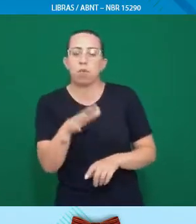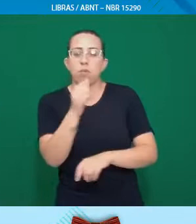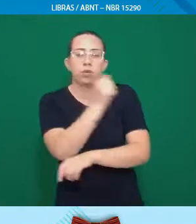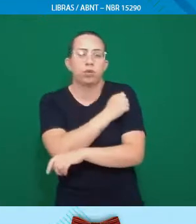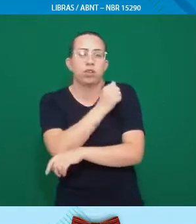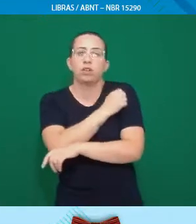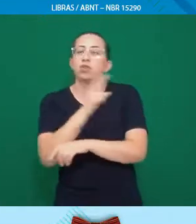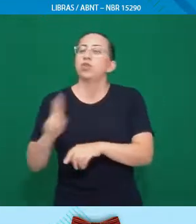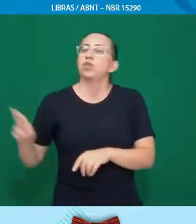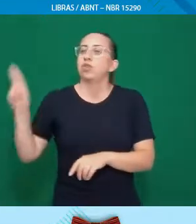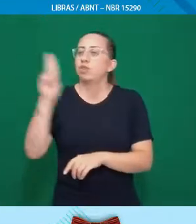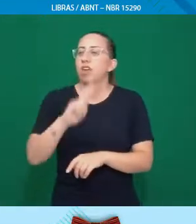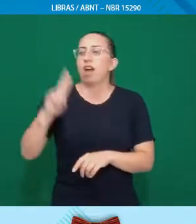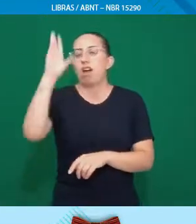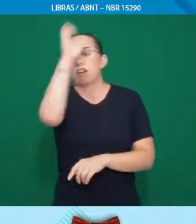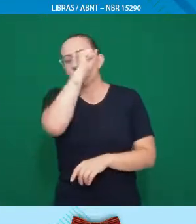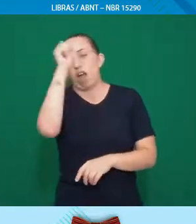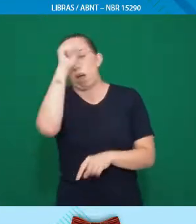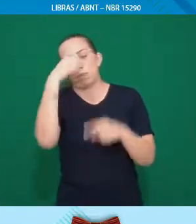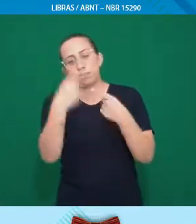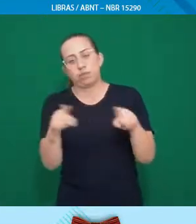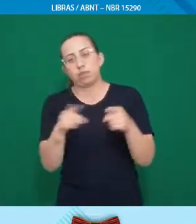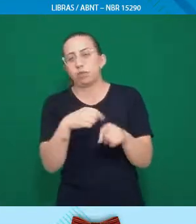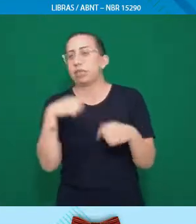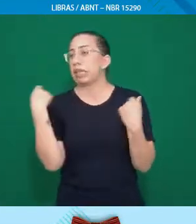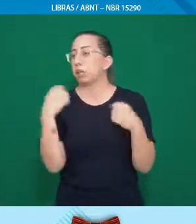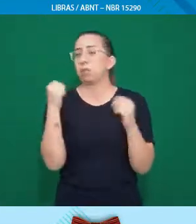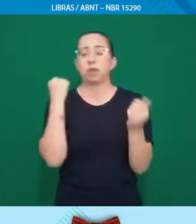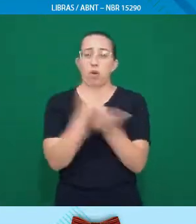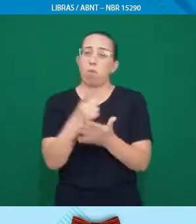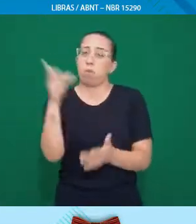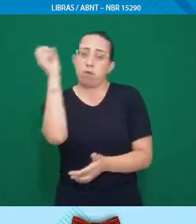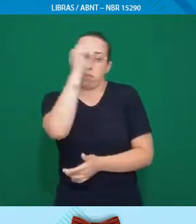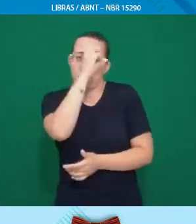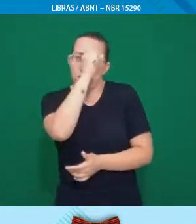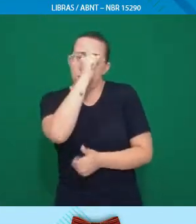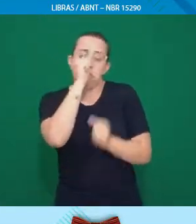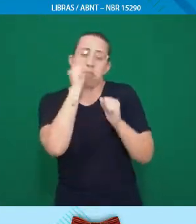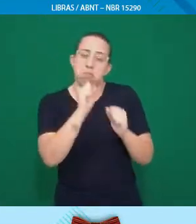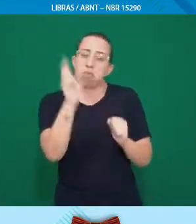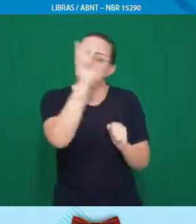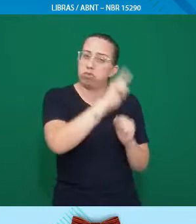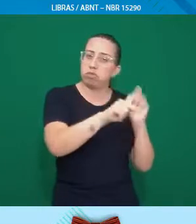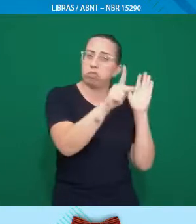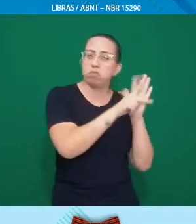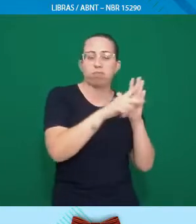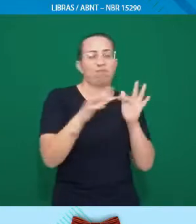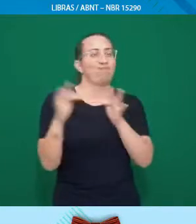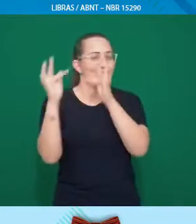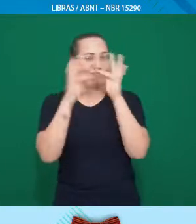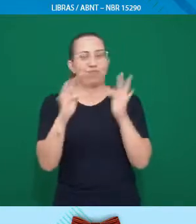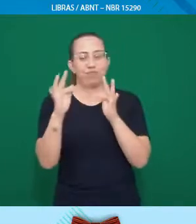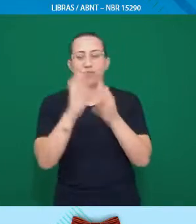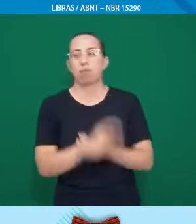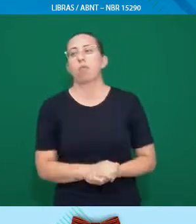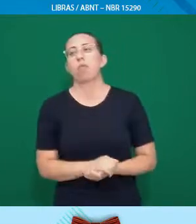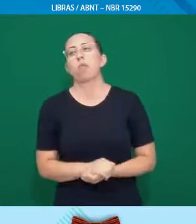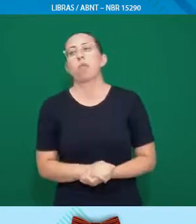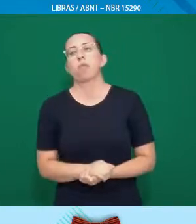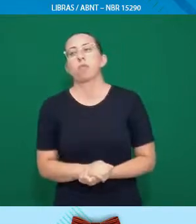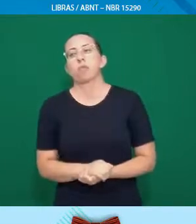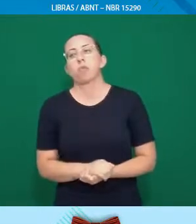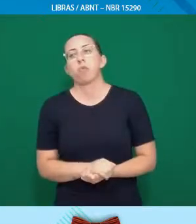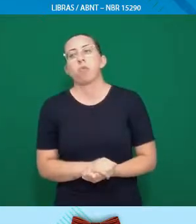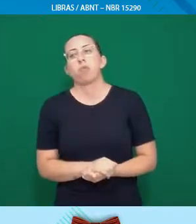instrumento que desejarem e que não necessariamente tenho que comprar para poder aprender então eles têm isso disponível na Fundação Cultural camponovense